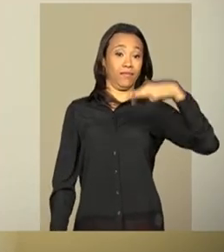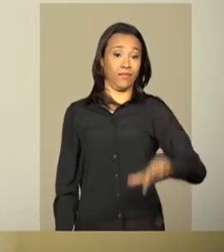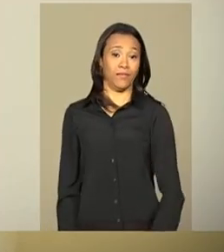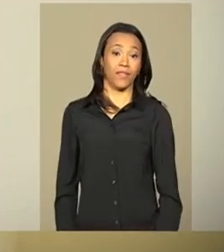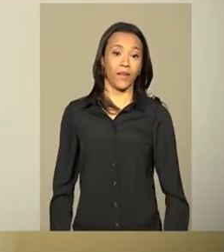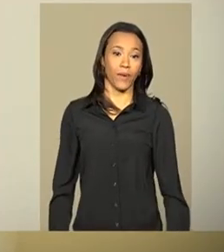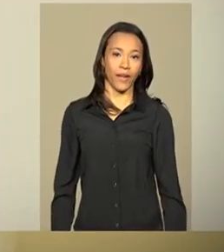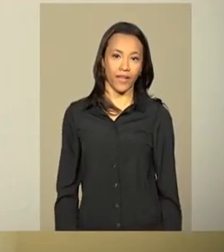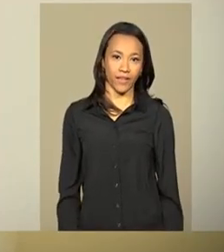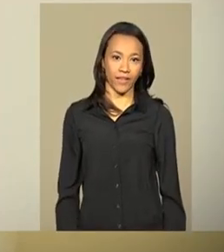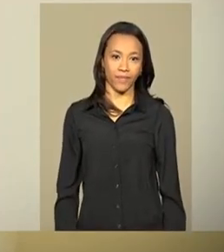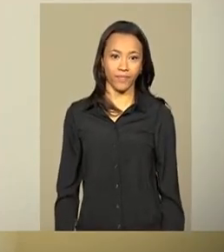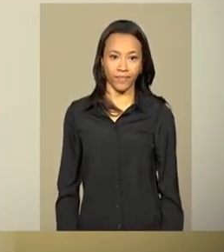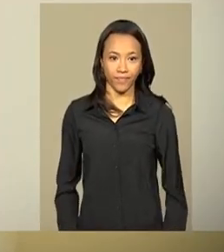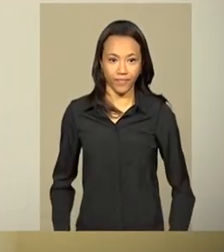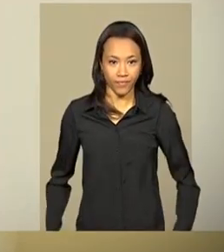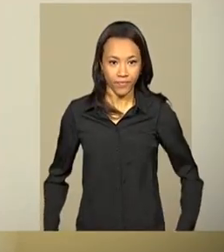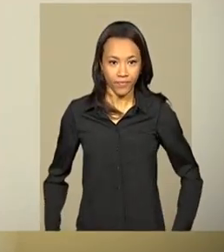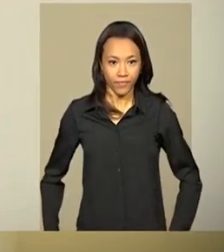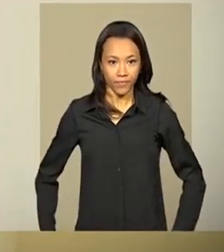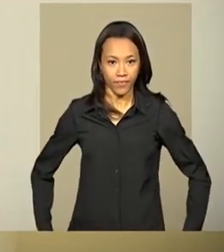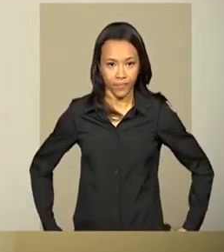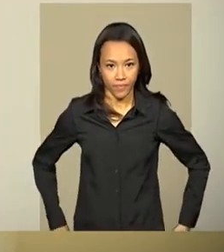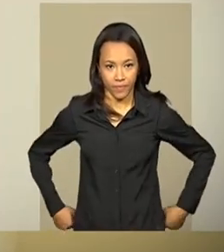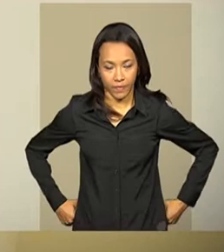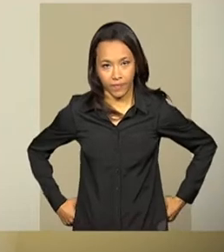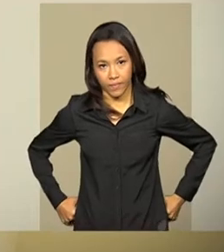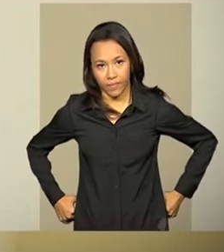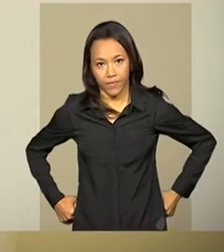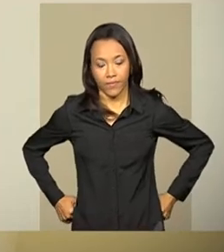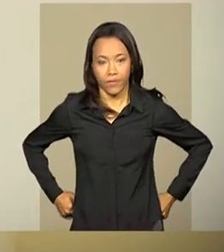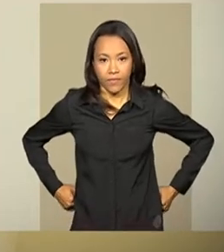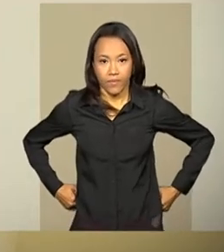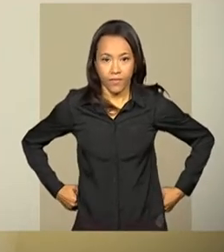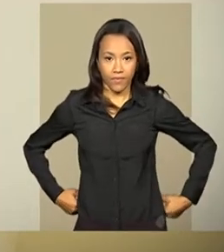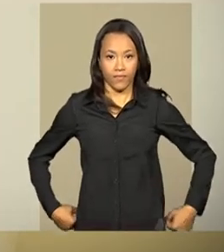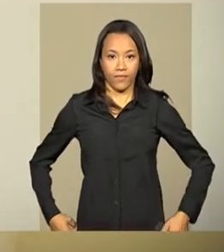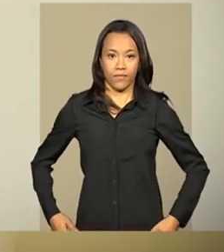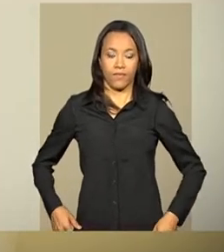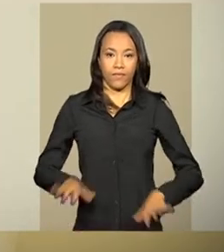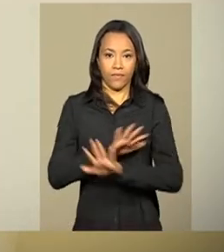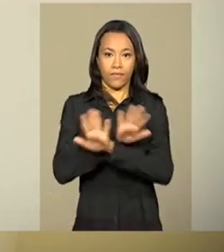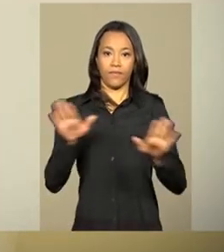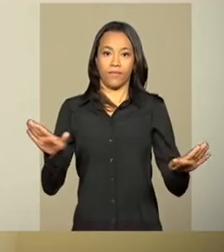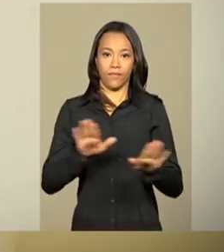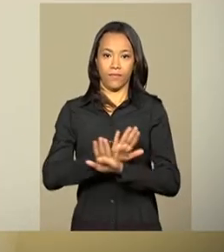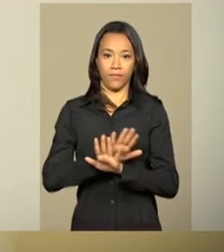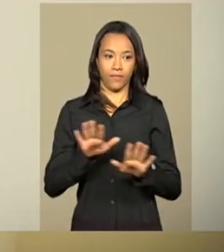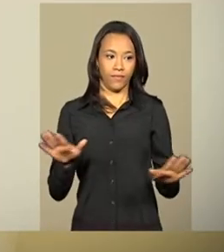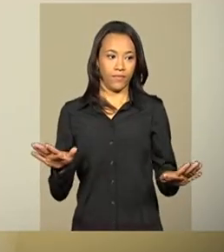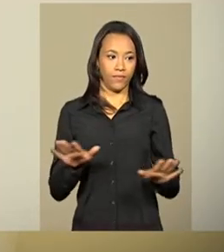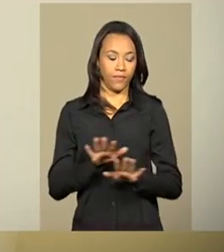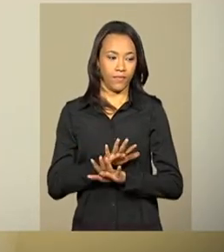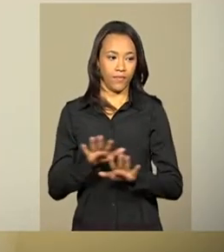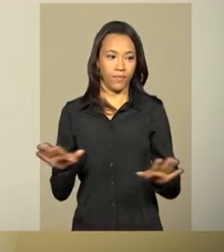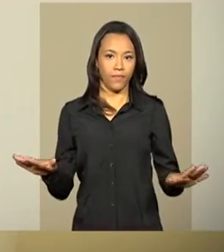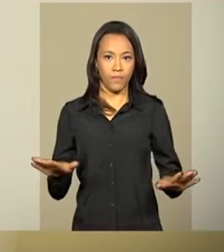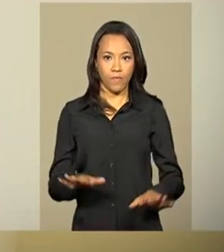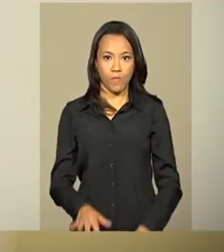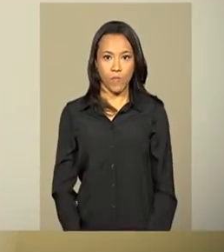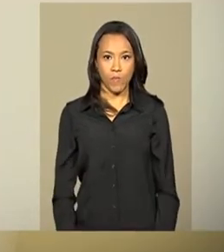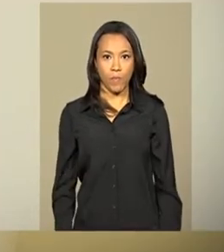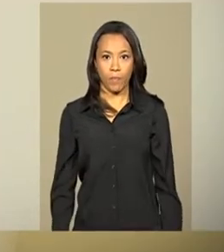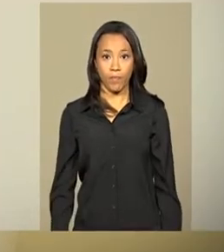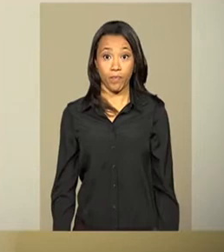médico que escuta toques a mina e olha para o paciente é a melhor coisa do mundo tenho certeza disso Presidente e deve ter muita